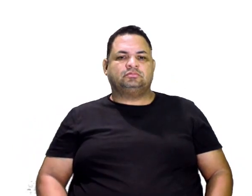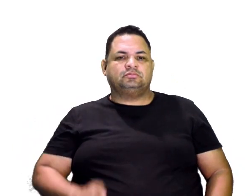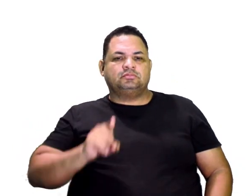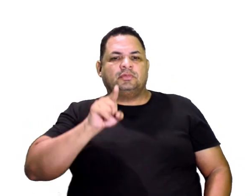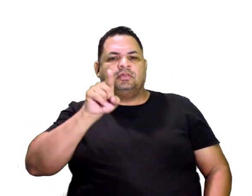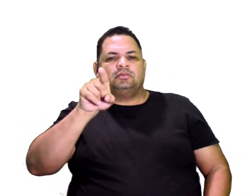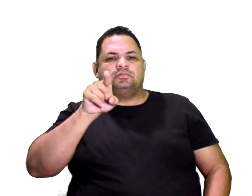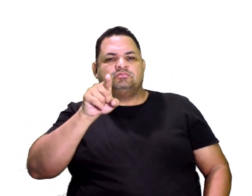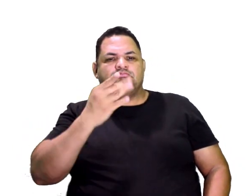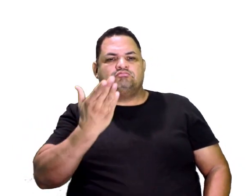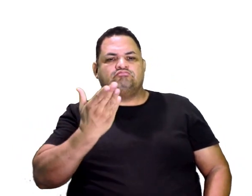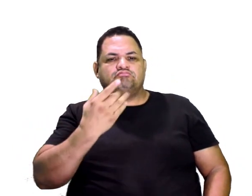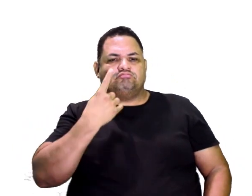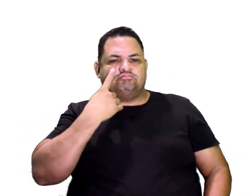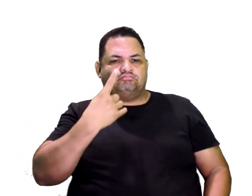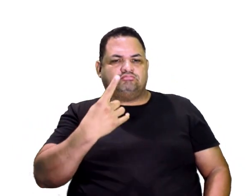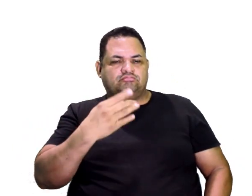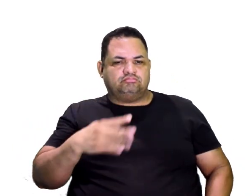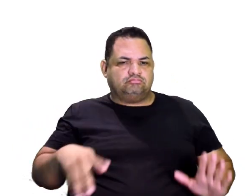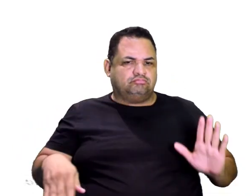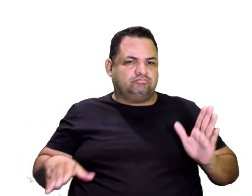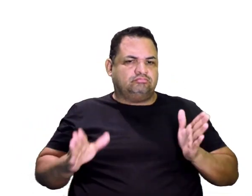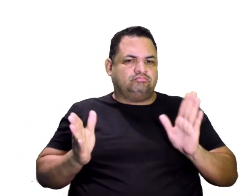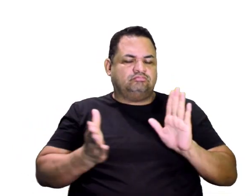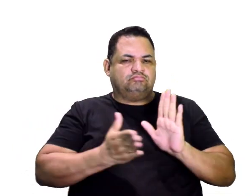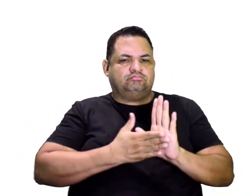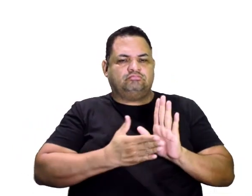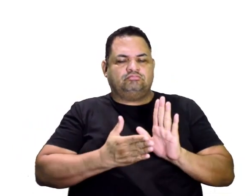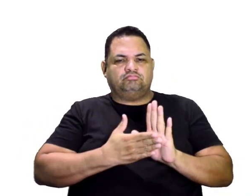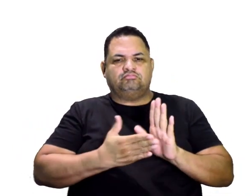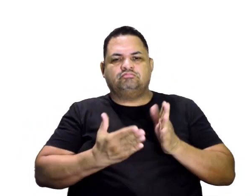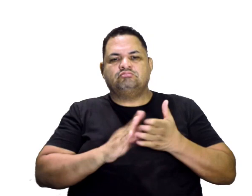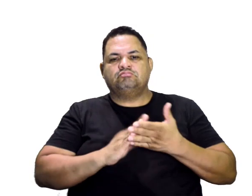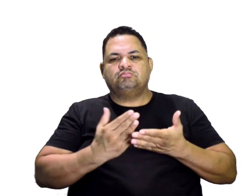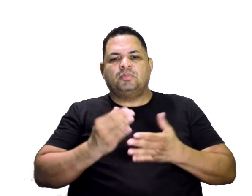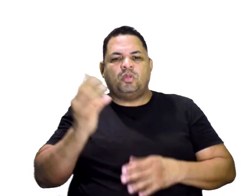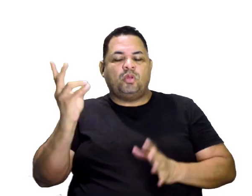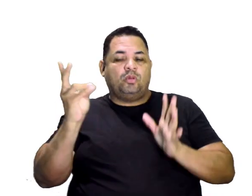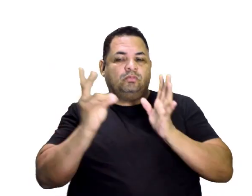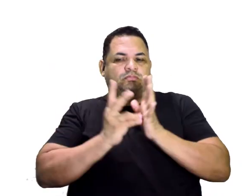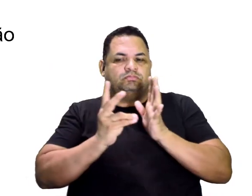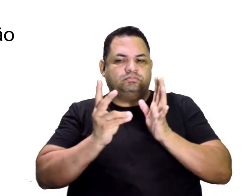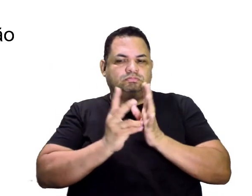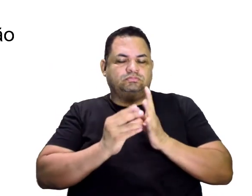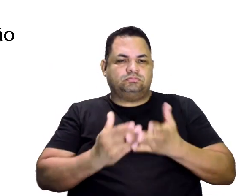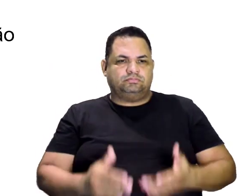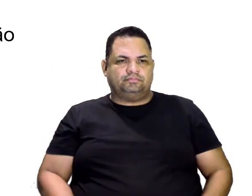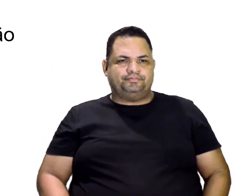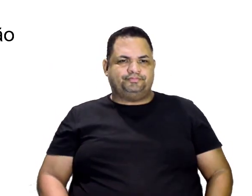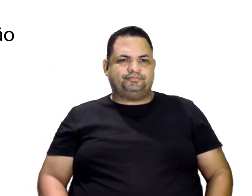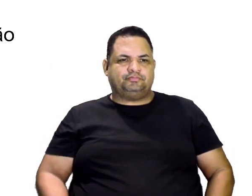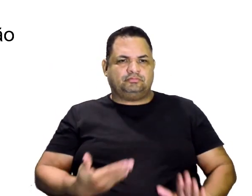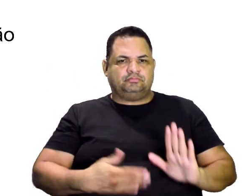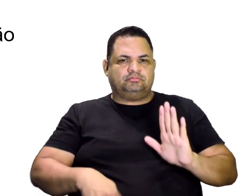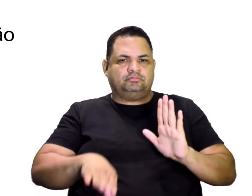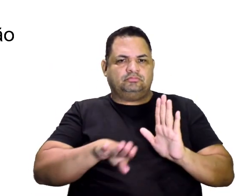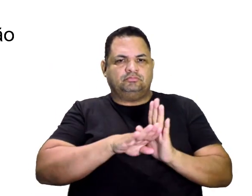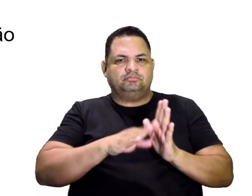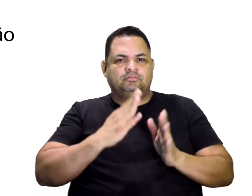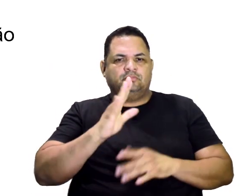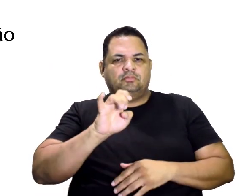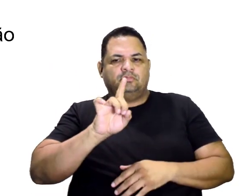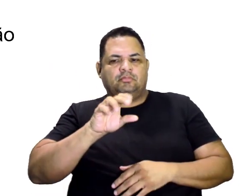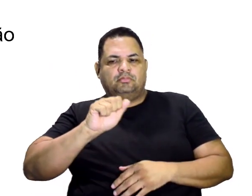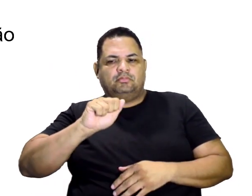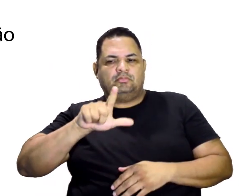apontando para o Brasil, vendo provavelmente os índios lá, né? E aí, no desembarque de